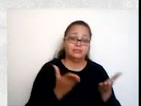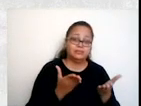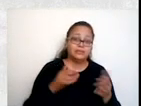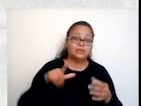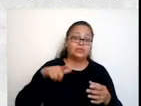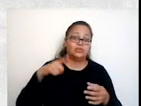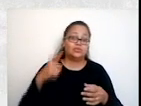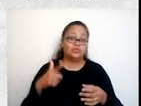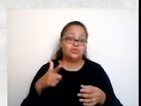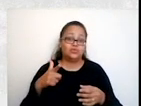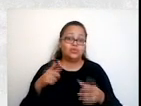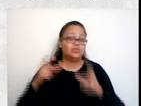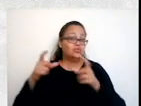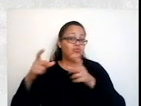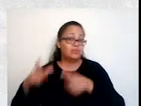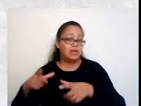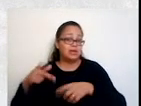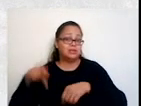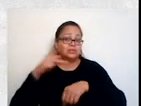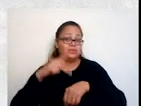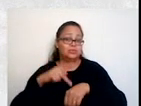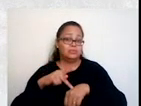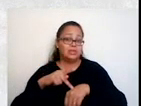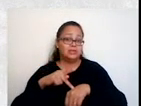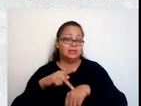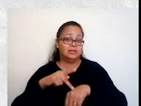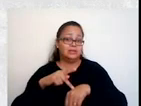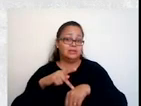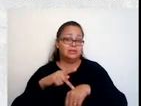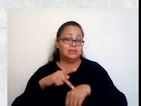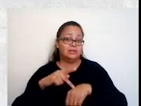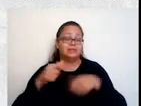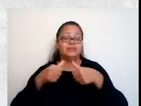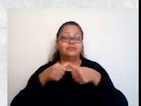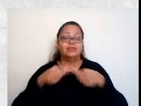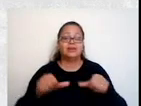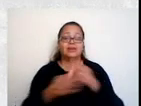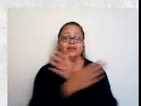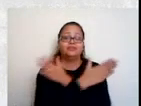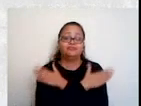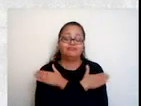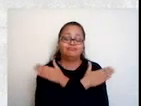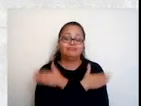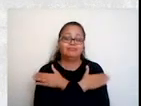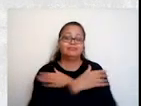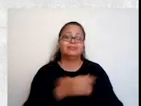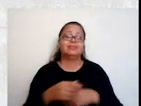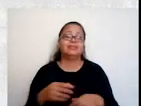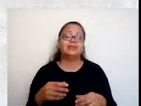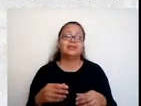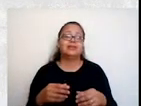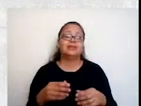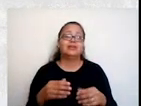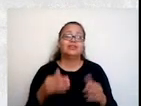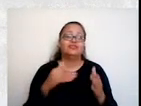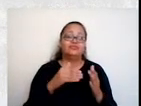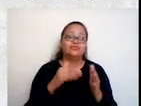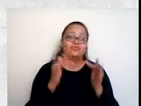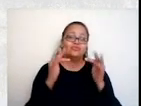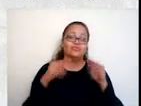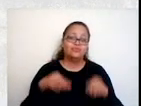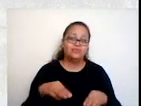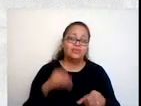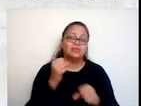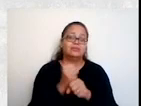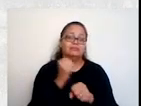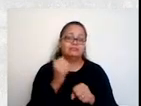de outras partes do país e ficaram desempregadas com o final da obra, da construção, né, dessa